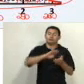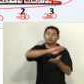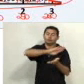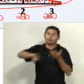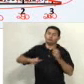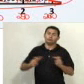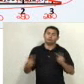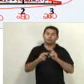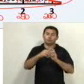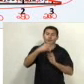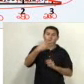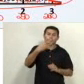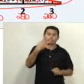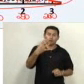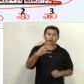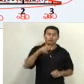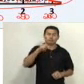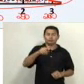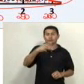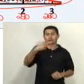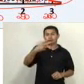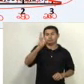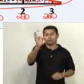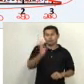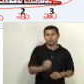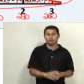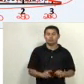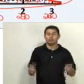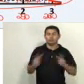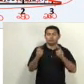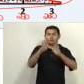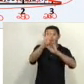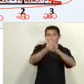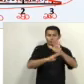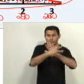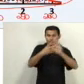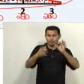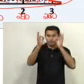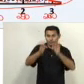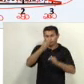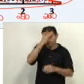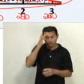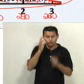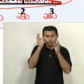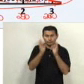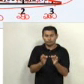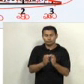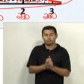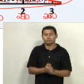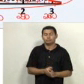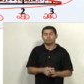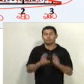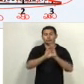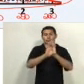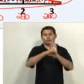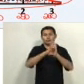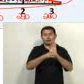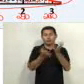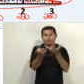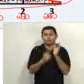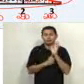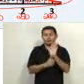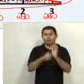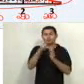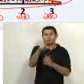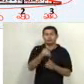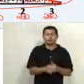valor de 34,13%, que é justamente o valor tabelado, tá, pessoal? É justamente esse conceito que eu queria dar para